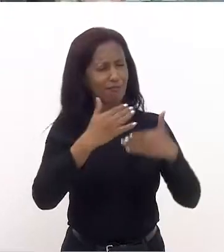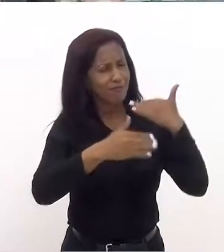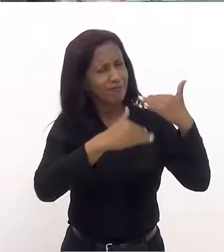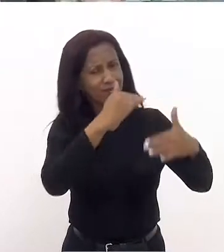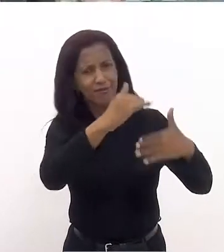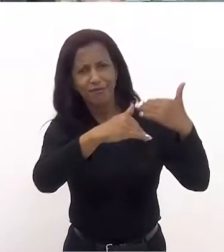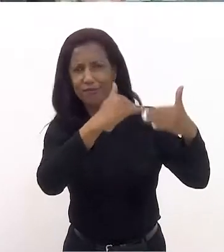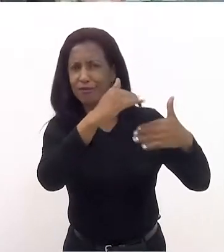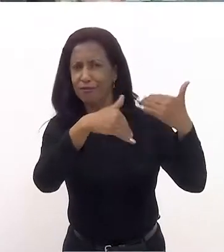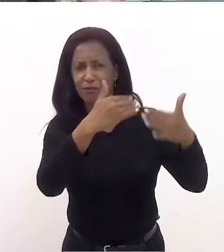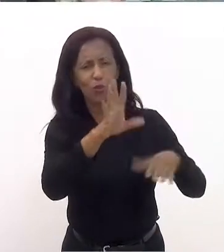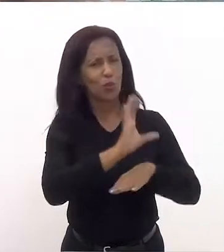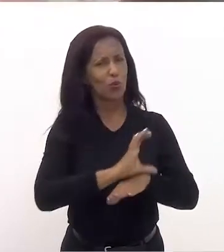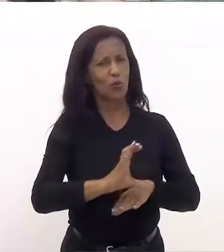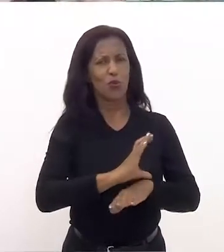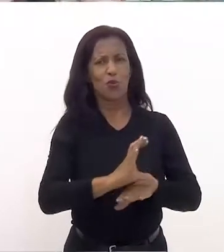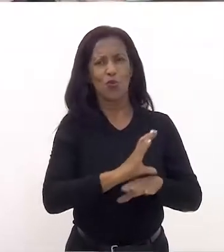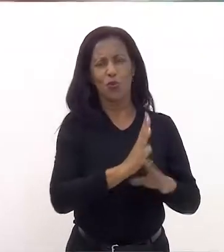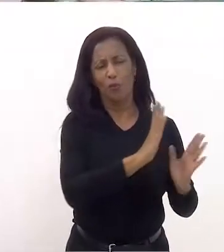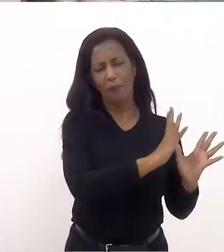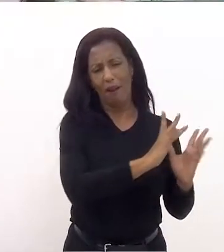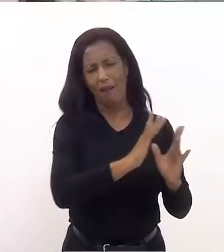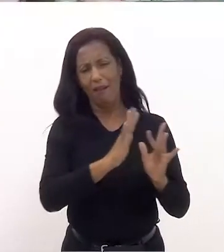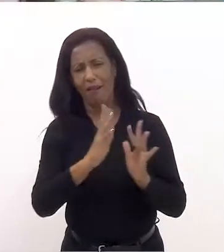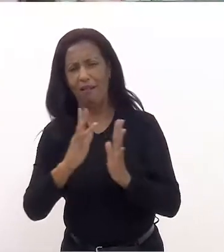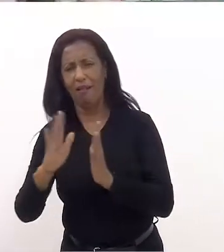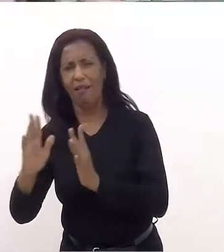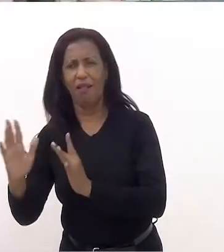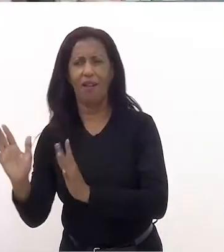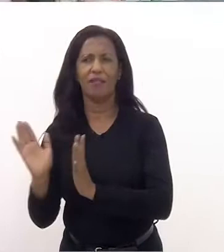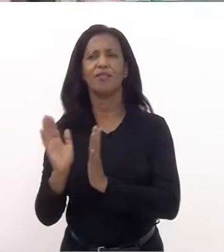de lá e fiz todo o meu curso